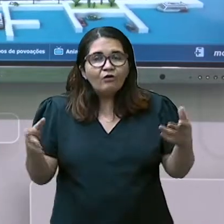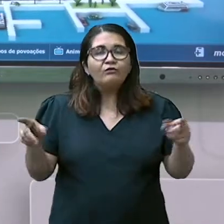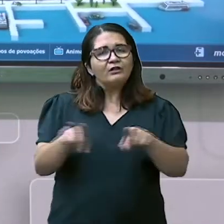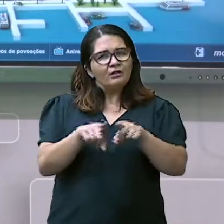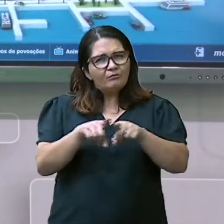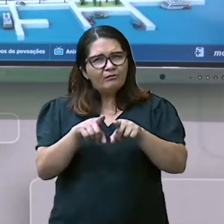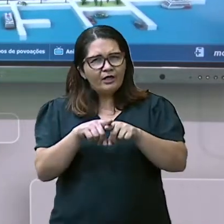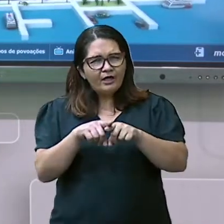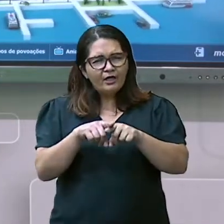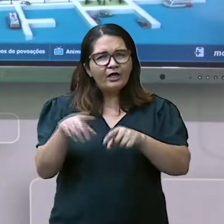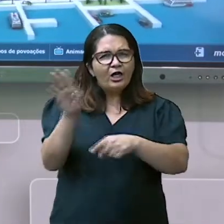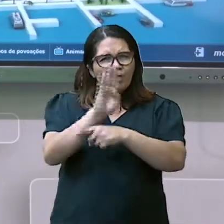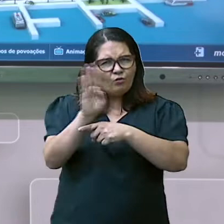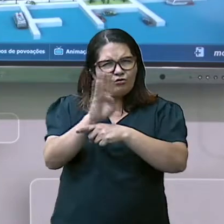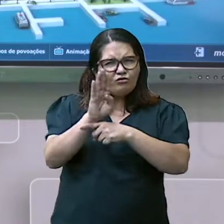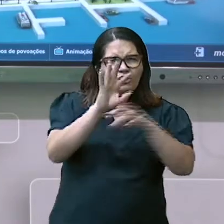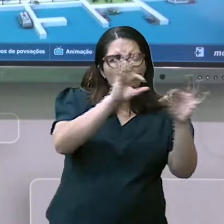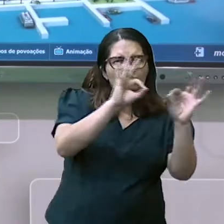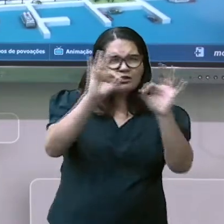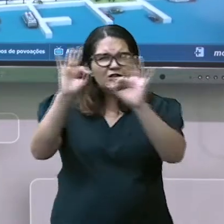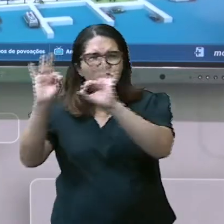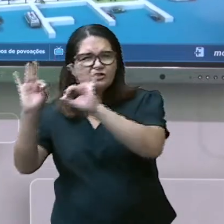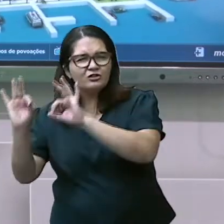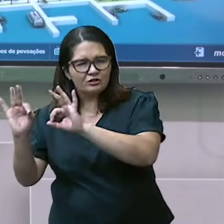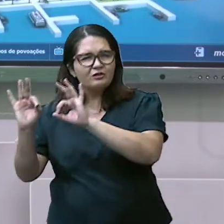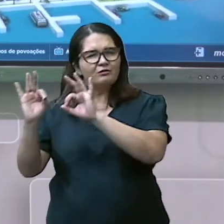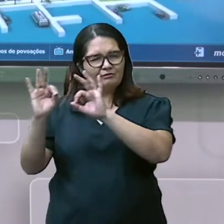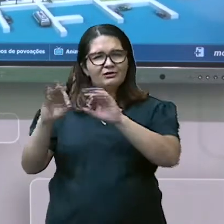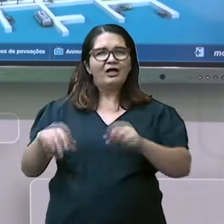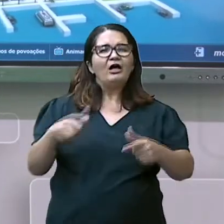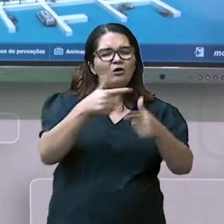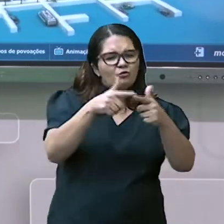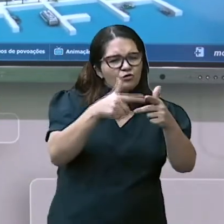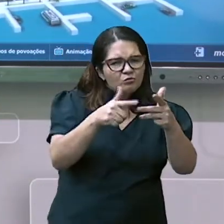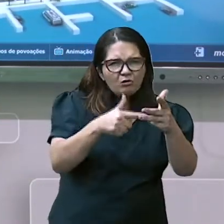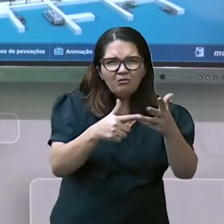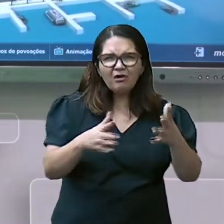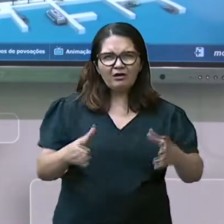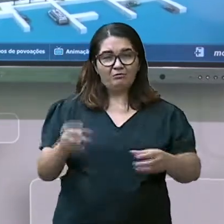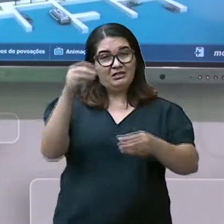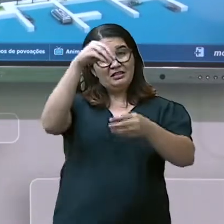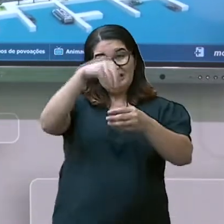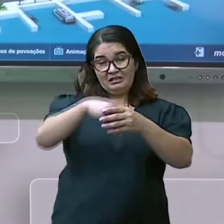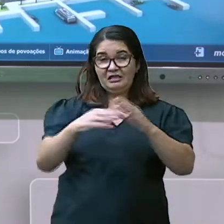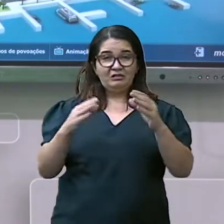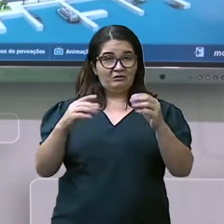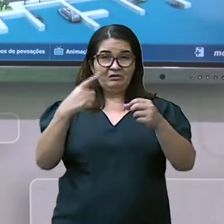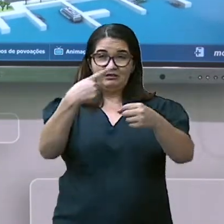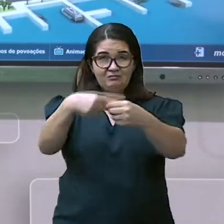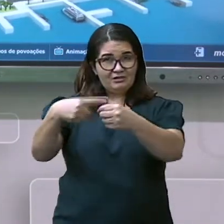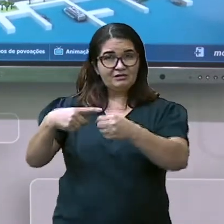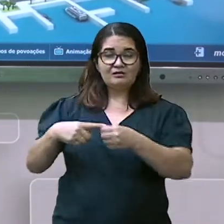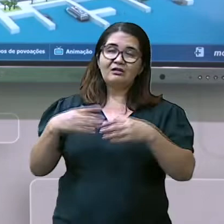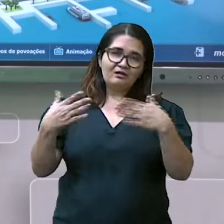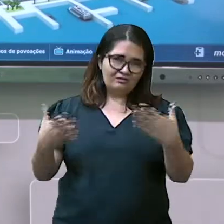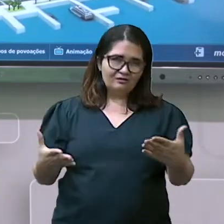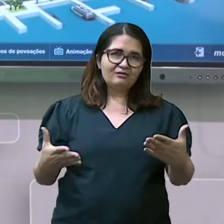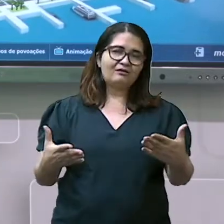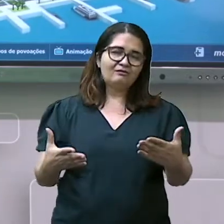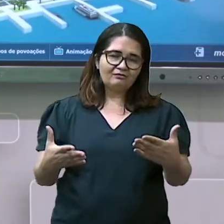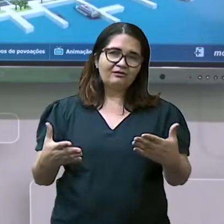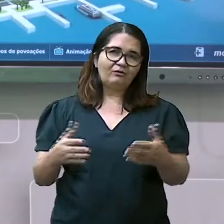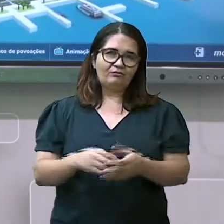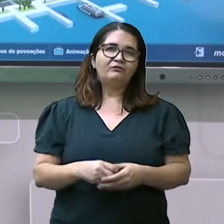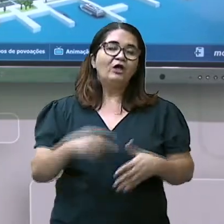vídeo falando sobre os problemas que grandes cidades enfrentam. Não só grandes cidades, mas as cidades de um